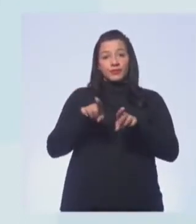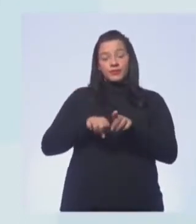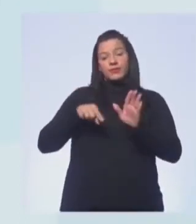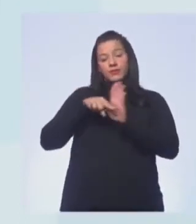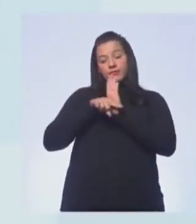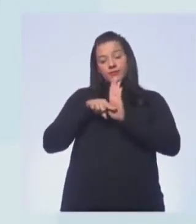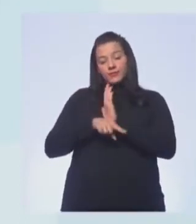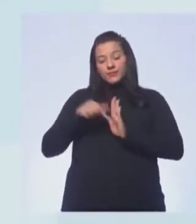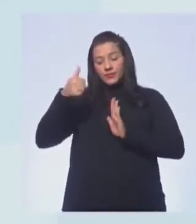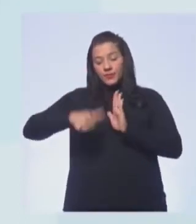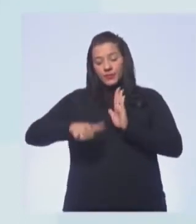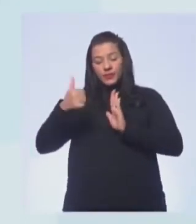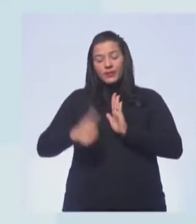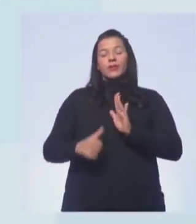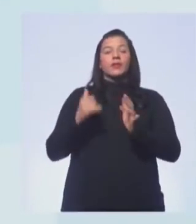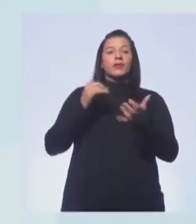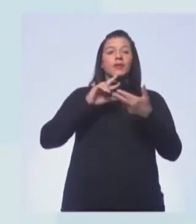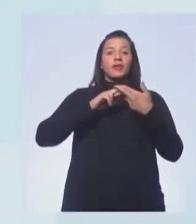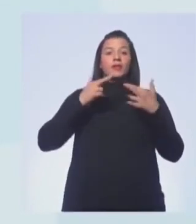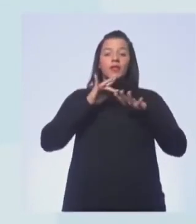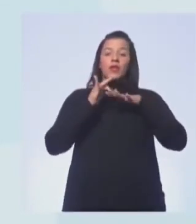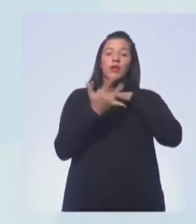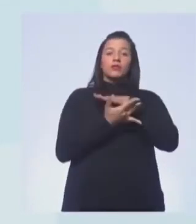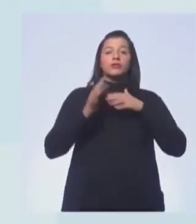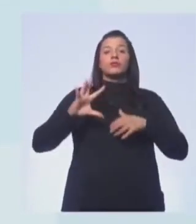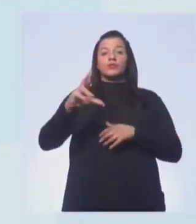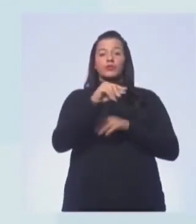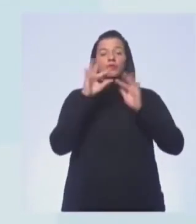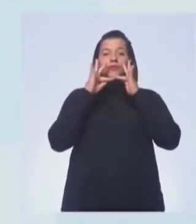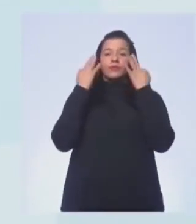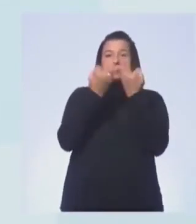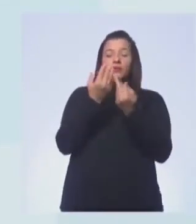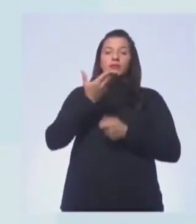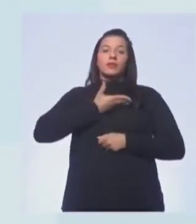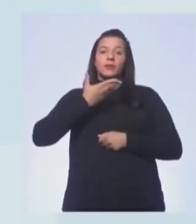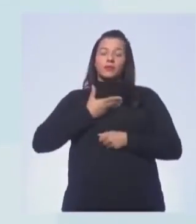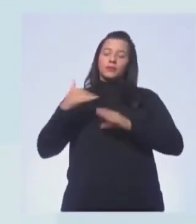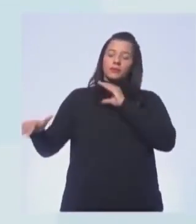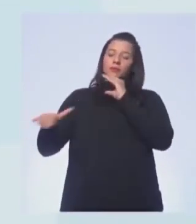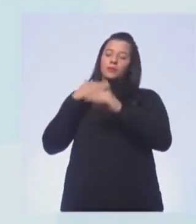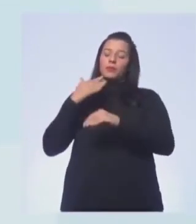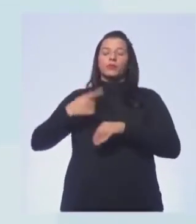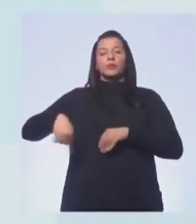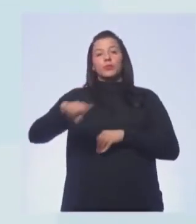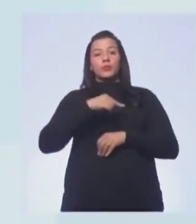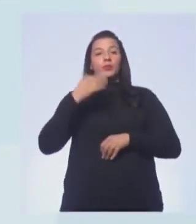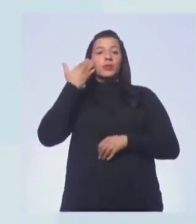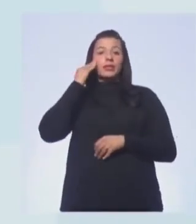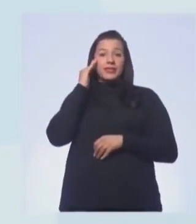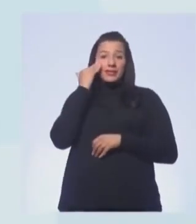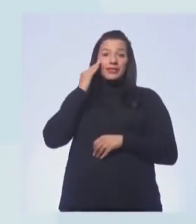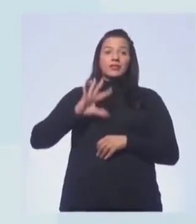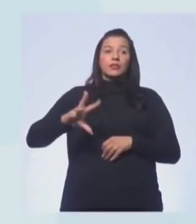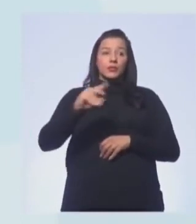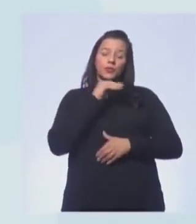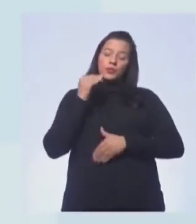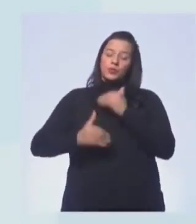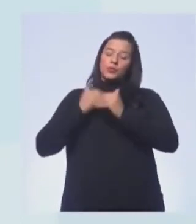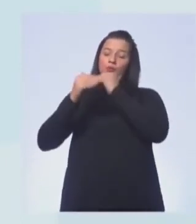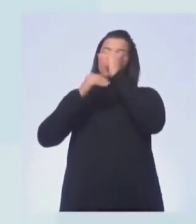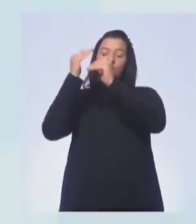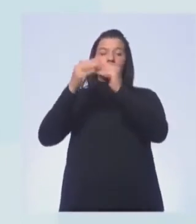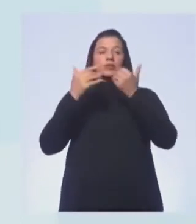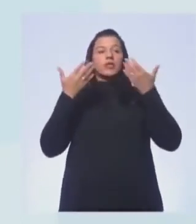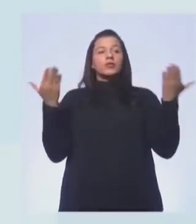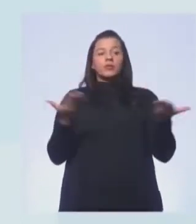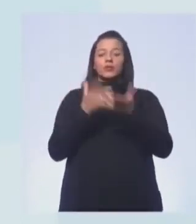tempo de acesso às redes sociais, com as pessoas da família, com seus amigos, e mande para a gente, mostre para o seu professor, para a gente entender esse processo da